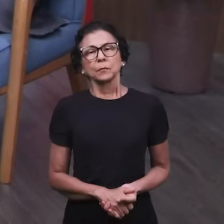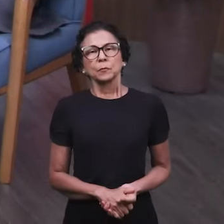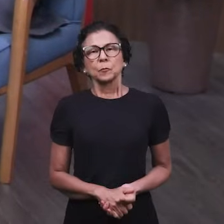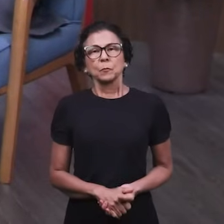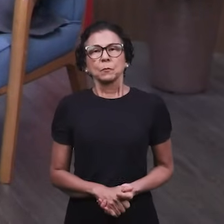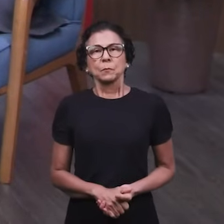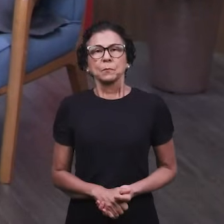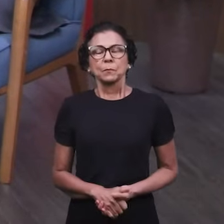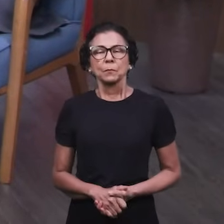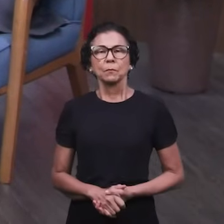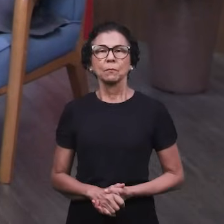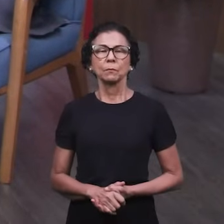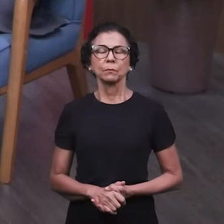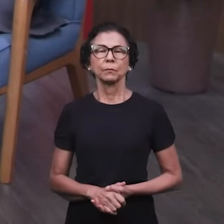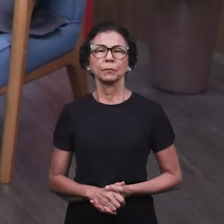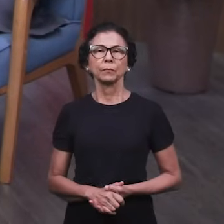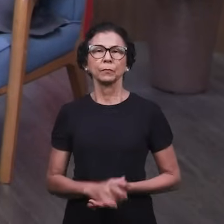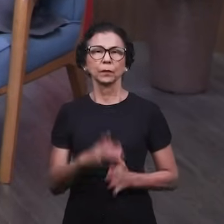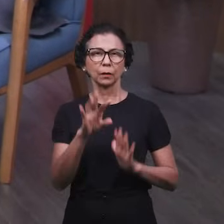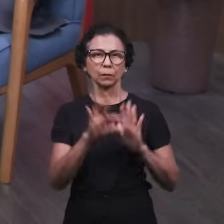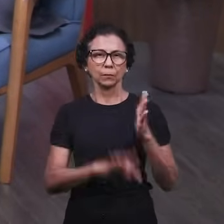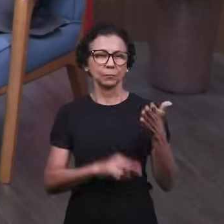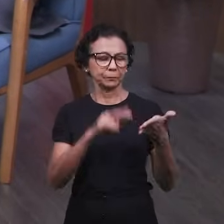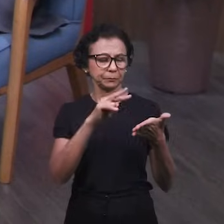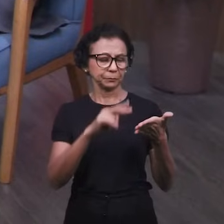Eu vou ler um texto que foi